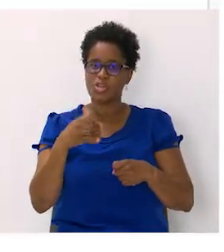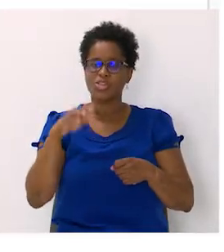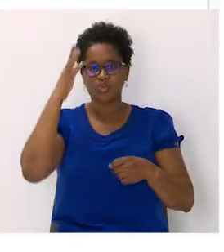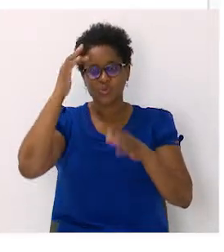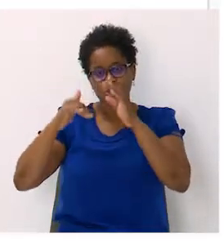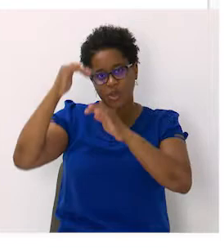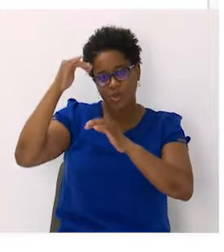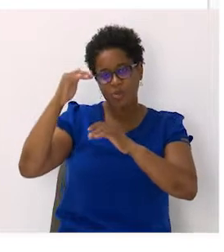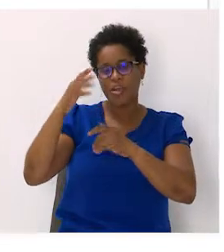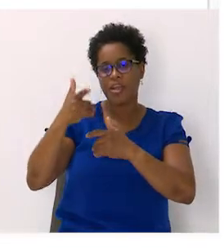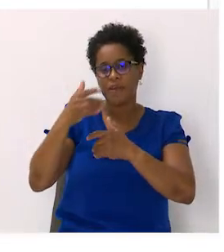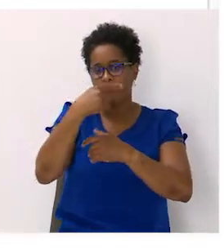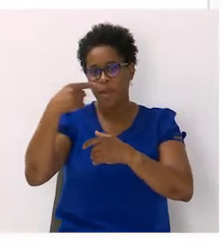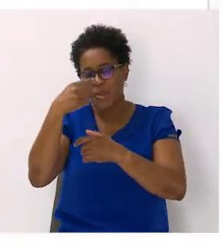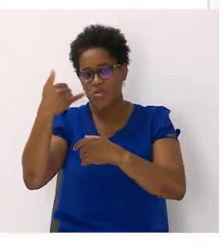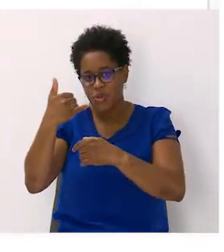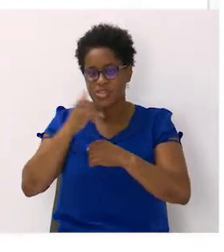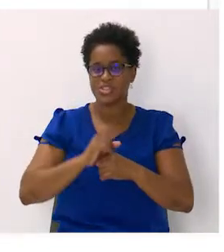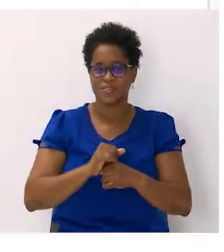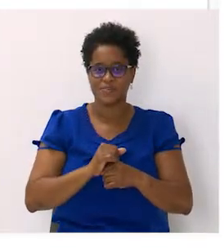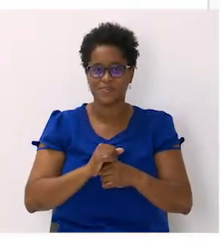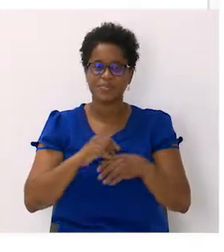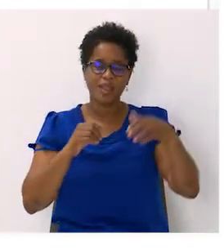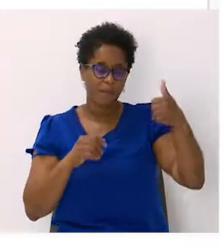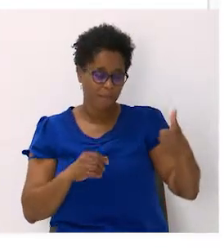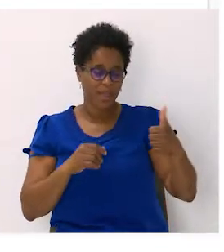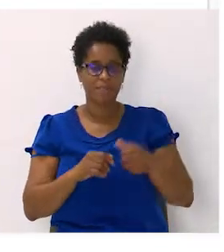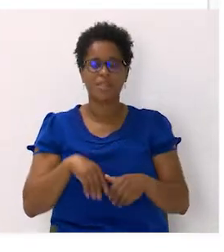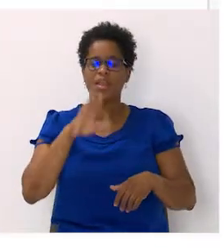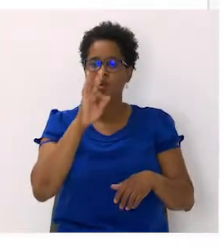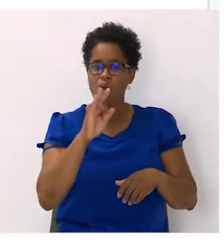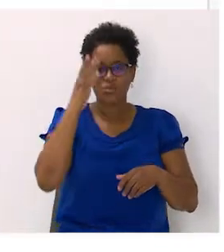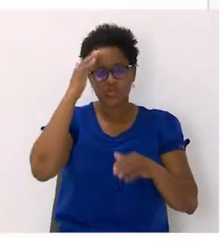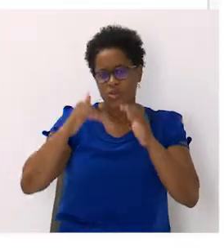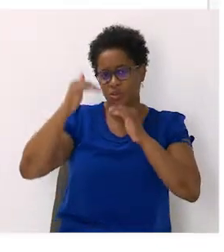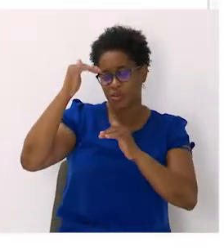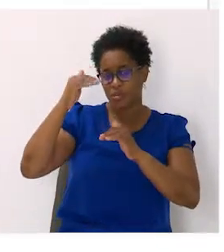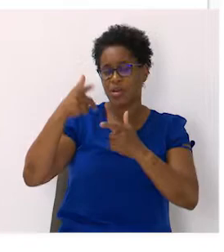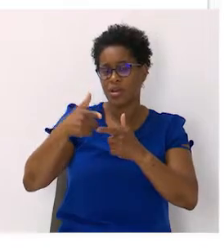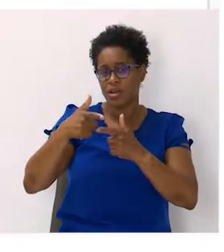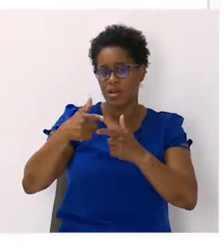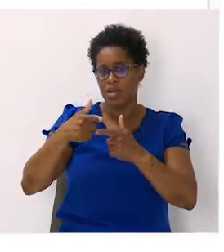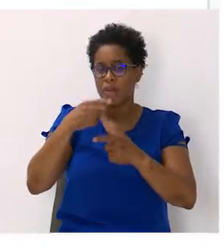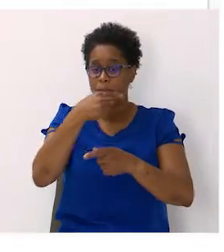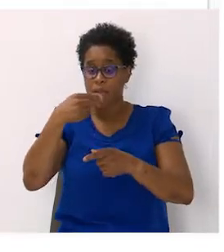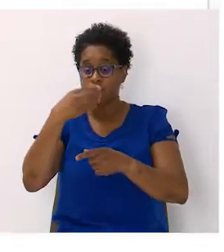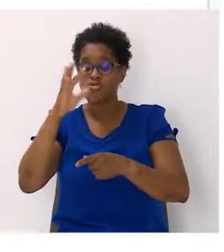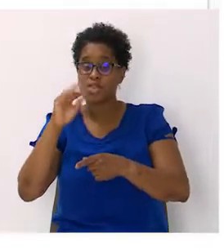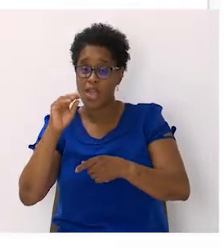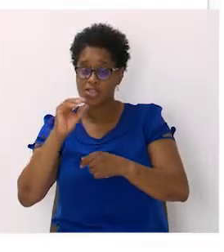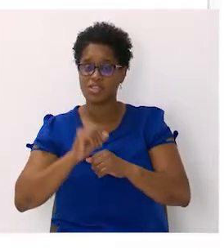de expoente menos 2. B. 4 de expoente menos